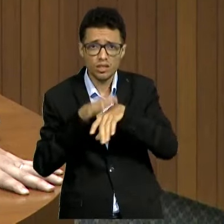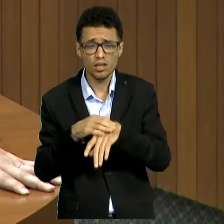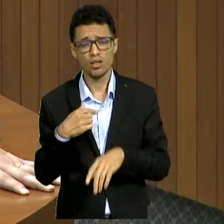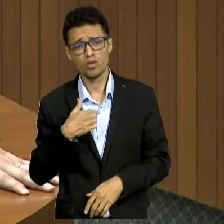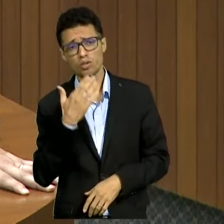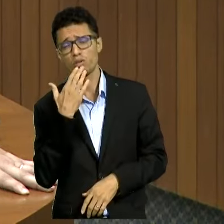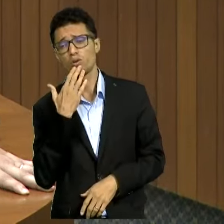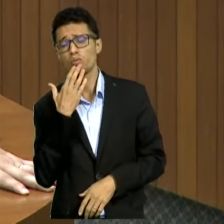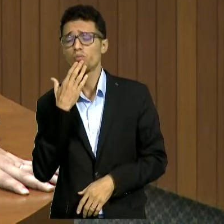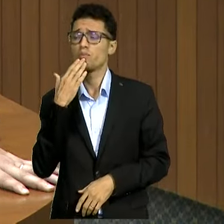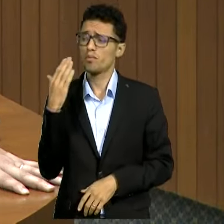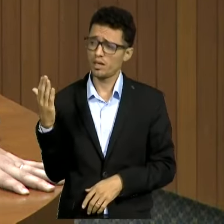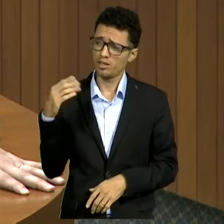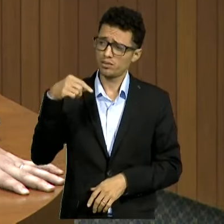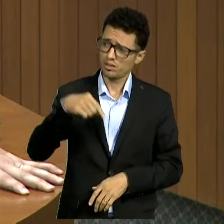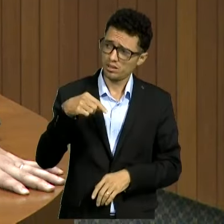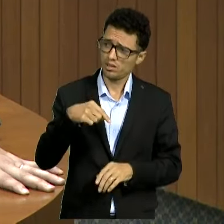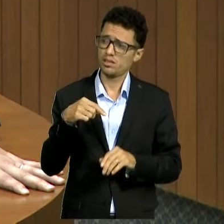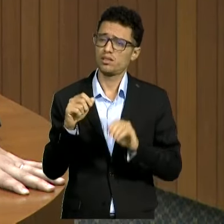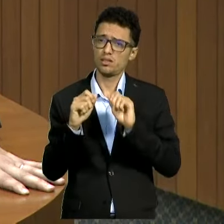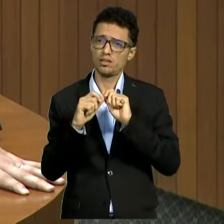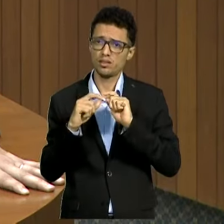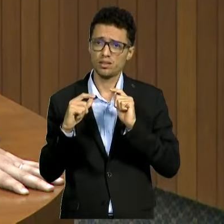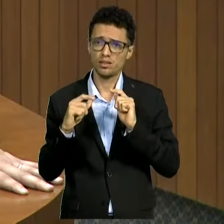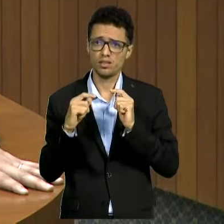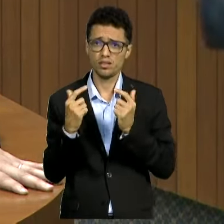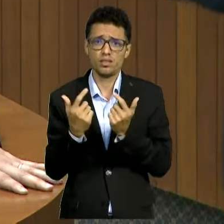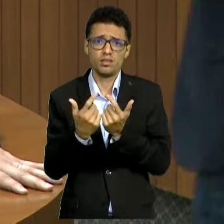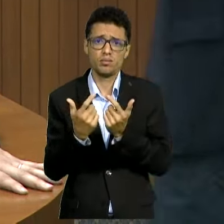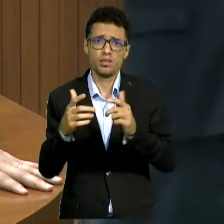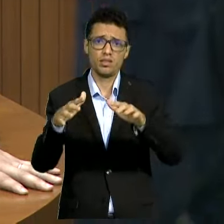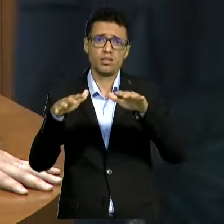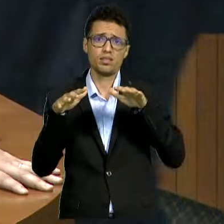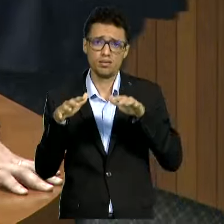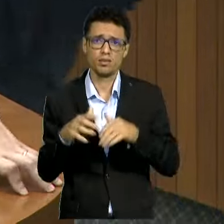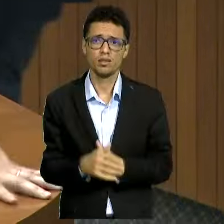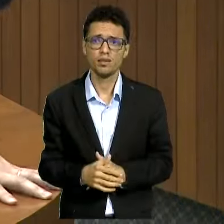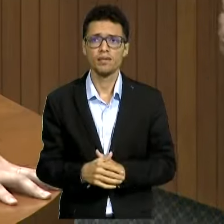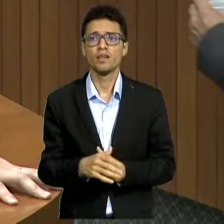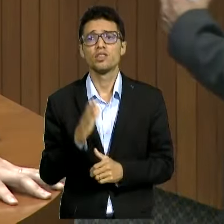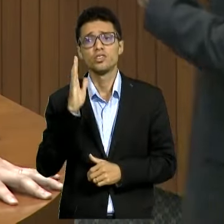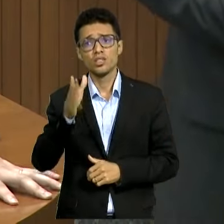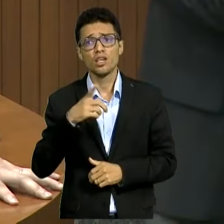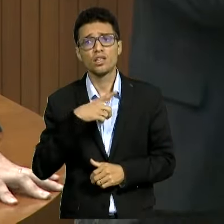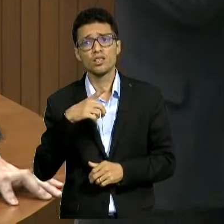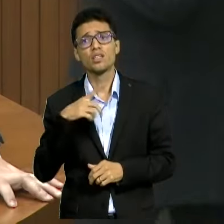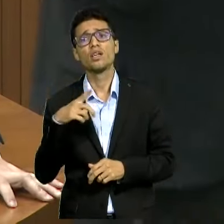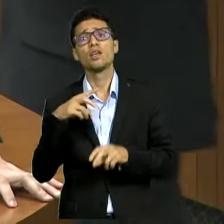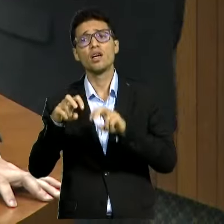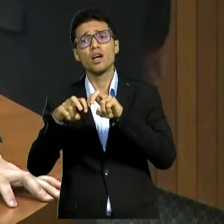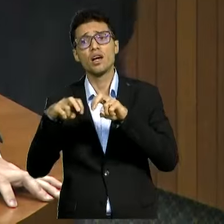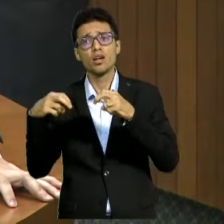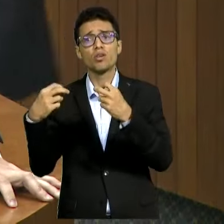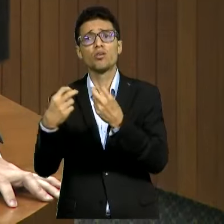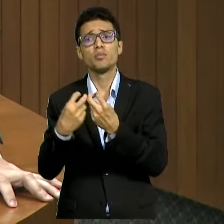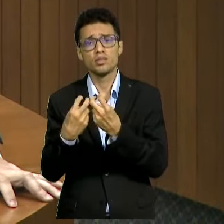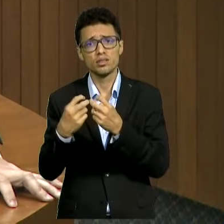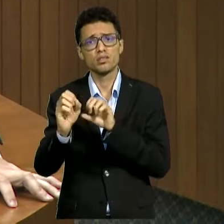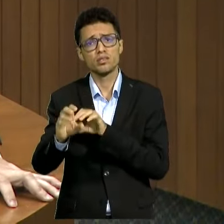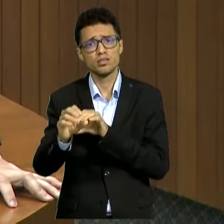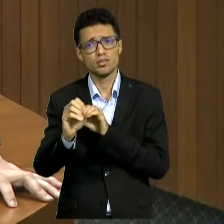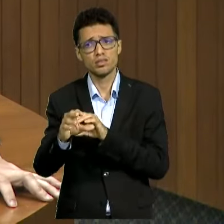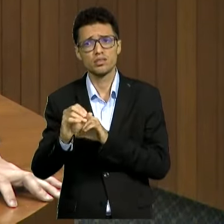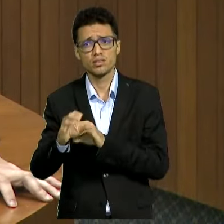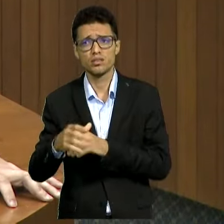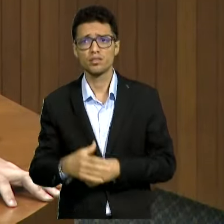foi dito, já o conselho, a parte do deputado Carlos Lula, me foi dito que já temos a comissão de educação, e é verdade. Ainda há pouco assinei